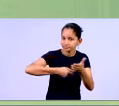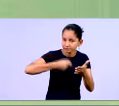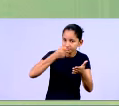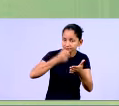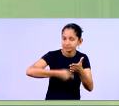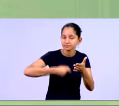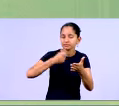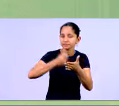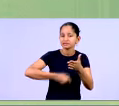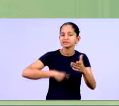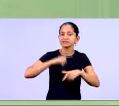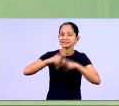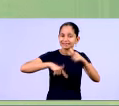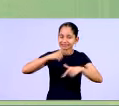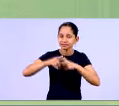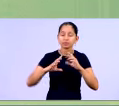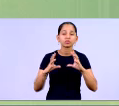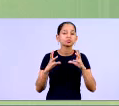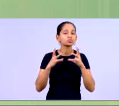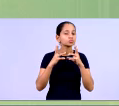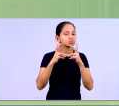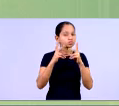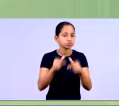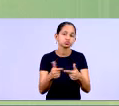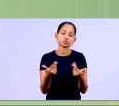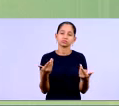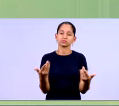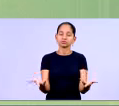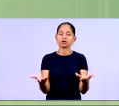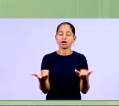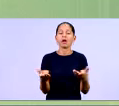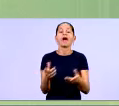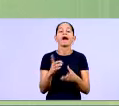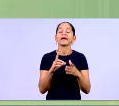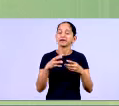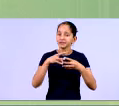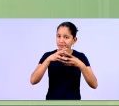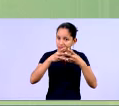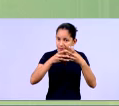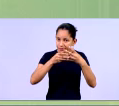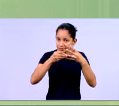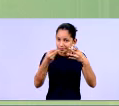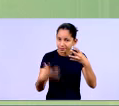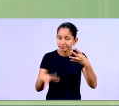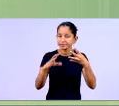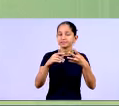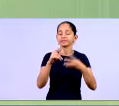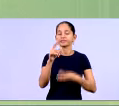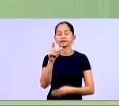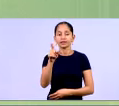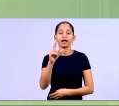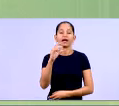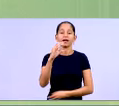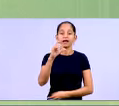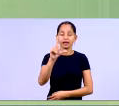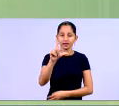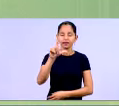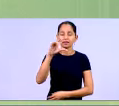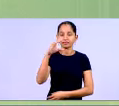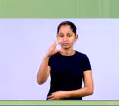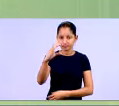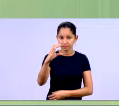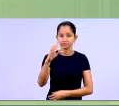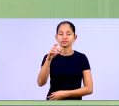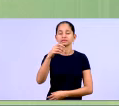infinitamente reduzidas. Todas as características estão lá na LC 123, tá?